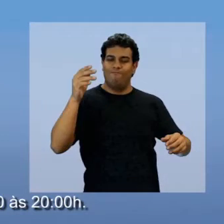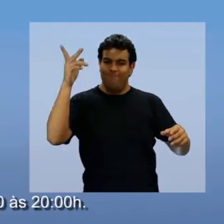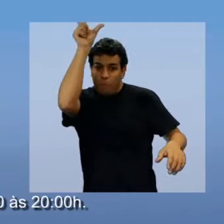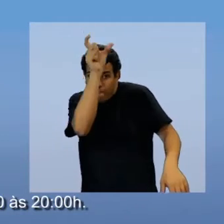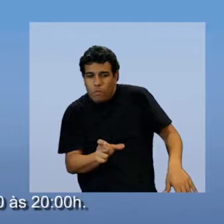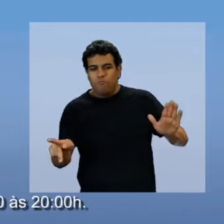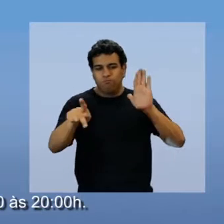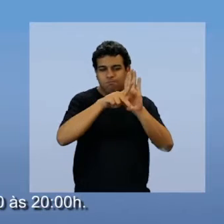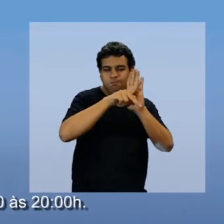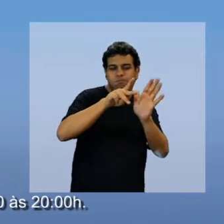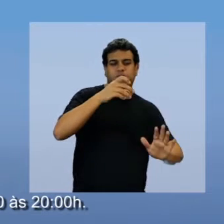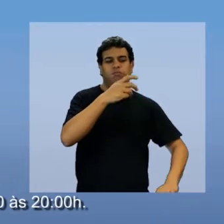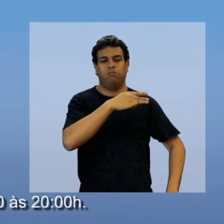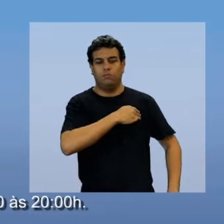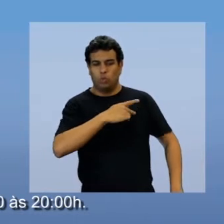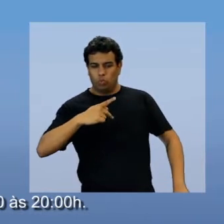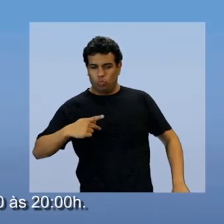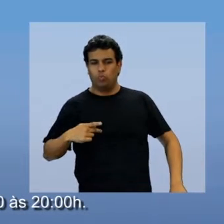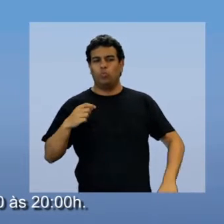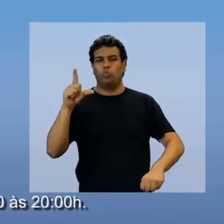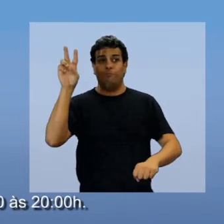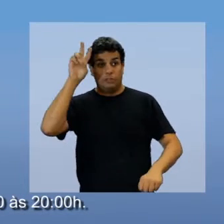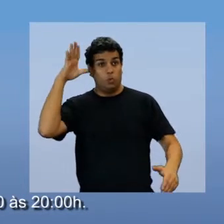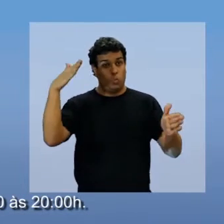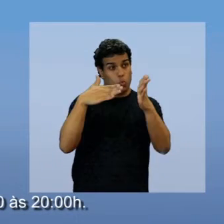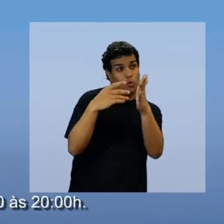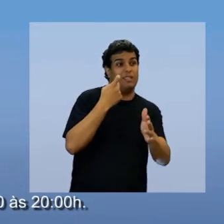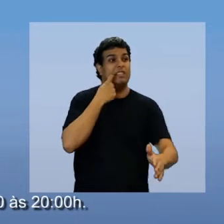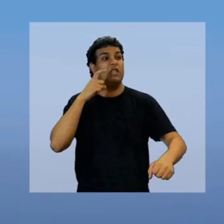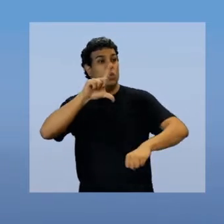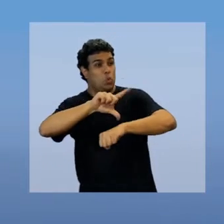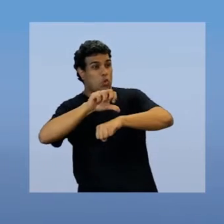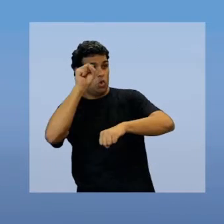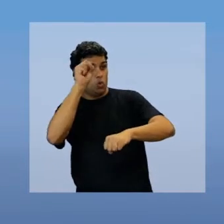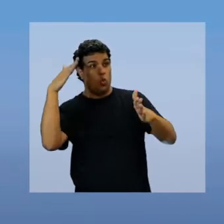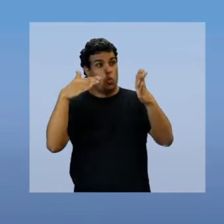Comparecendo na ouvidoria, de segunda a sexta, das 8 às 20 horas.